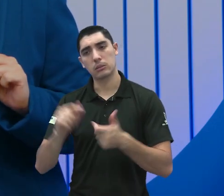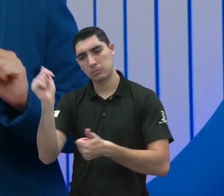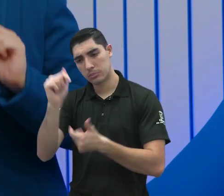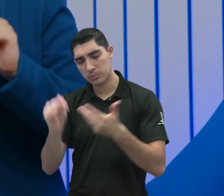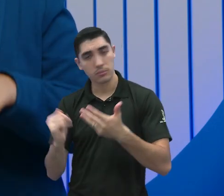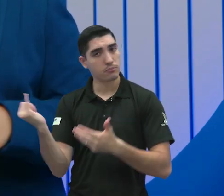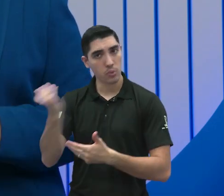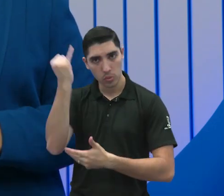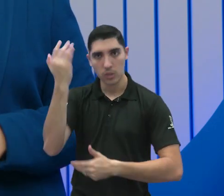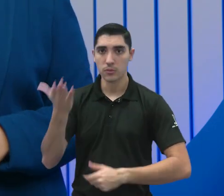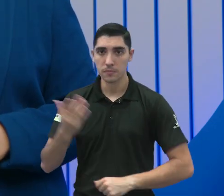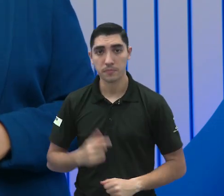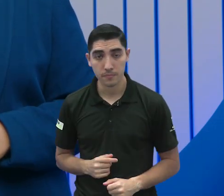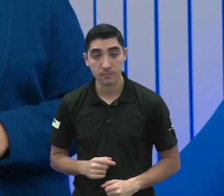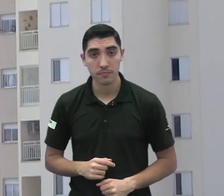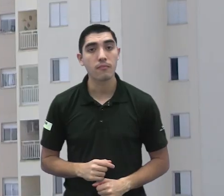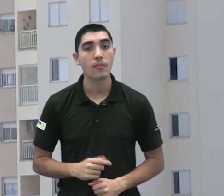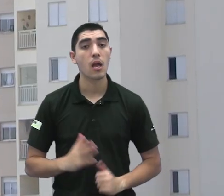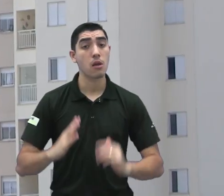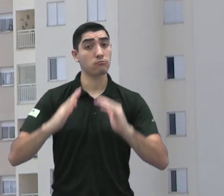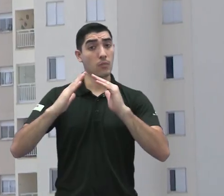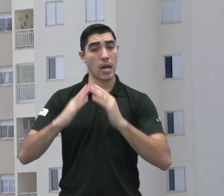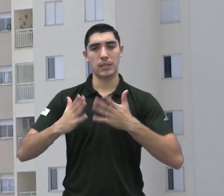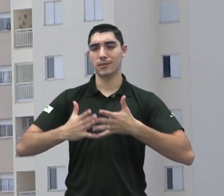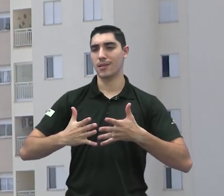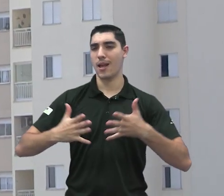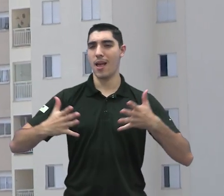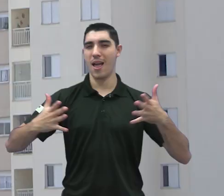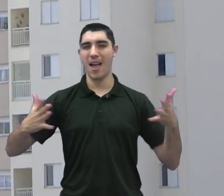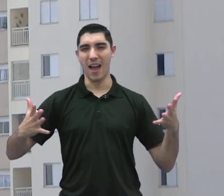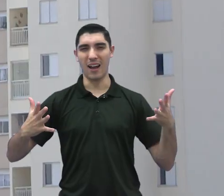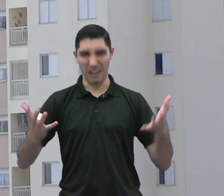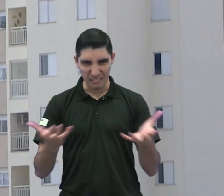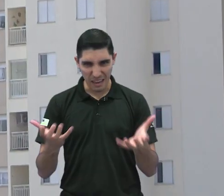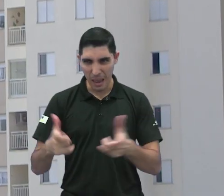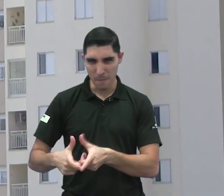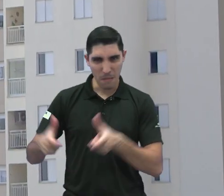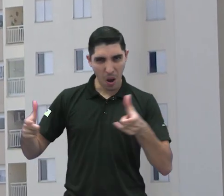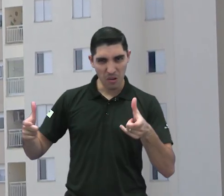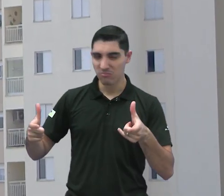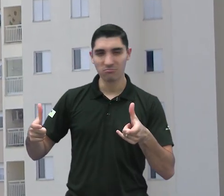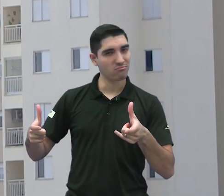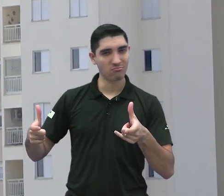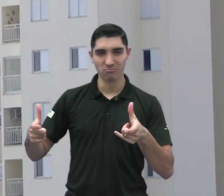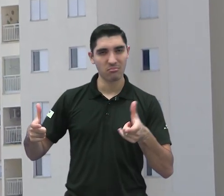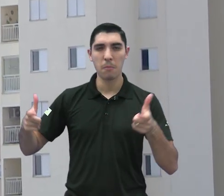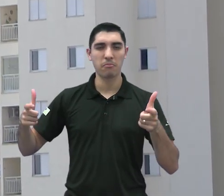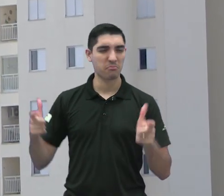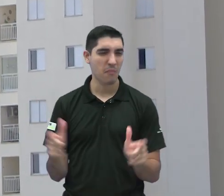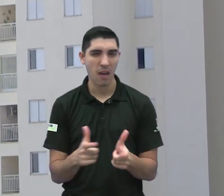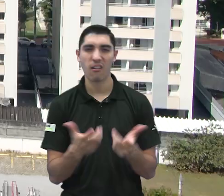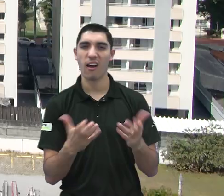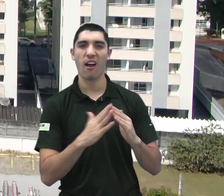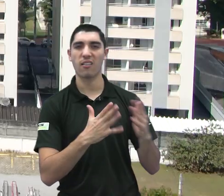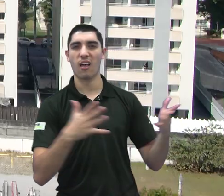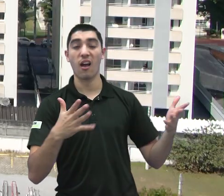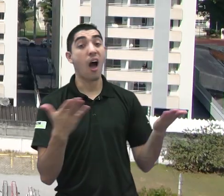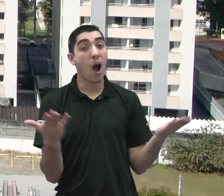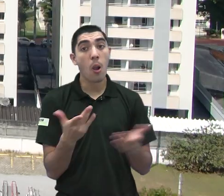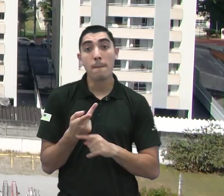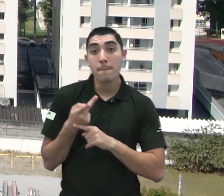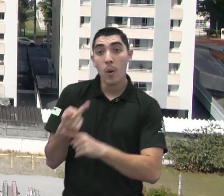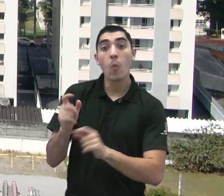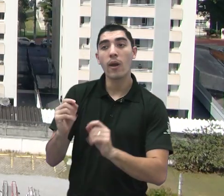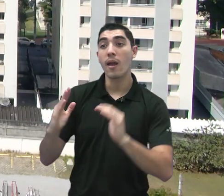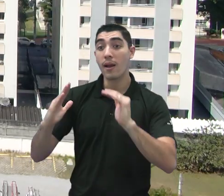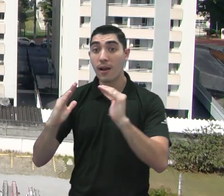centrais para esse novo tipo de lar. Ter um lar espaçoso deixou de ser a preferência dos brasileiros. Agora,